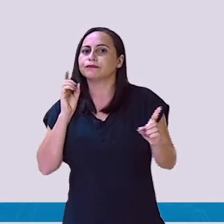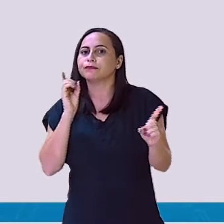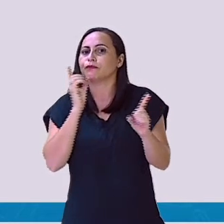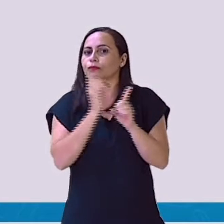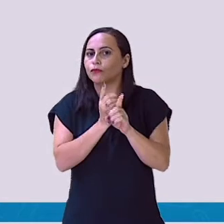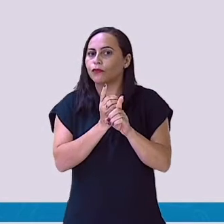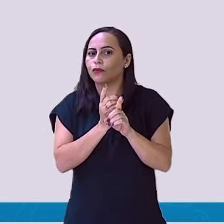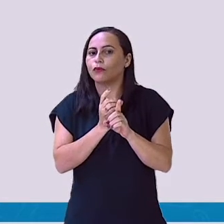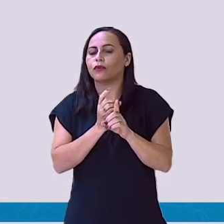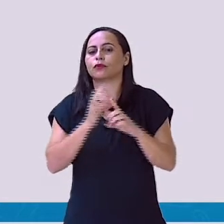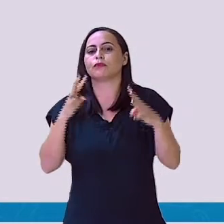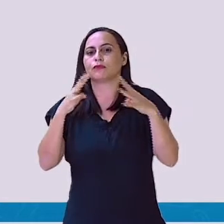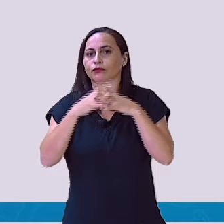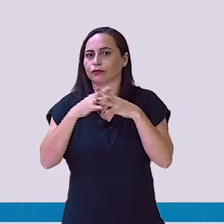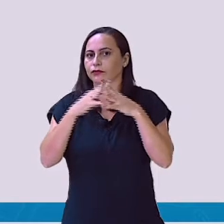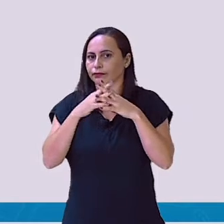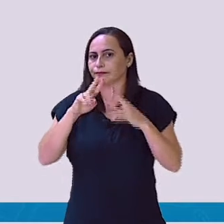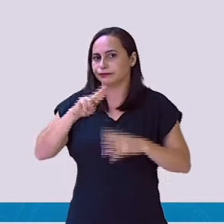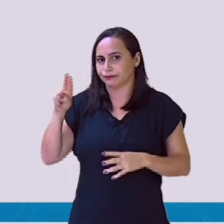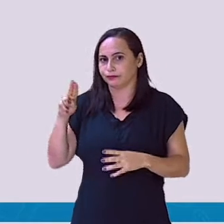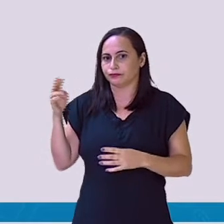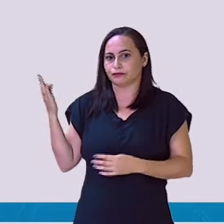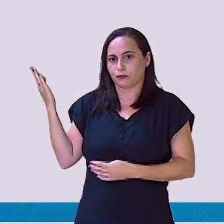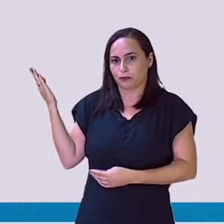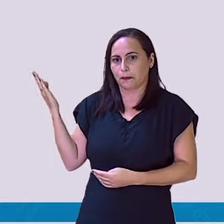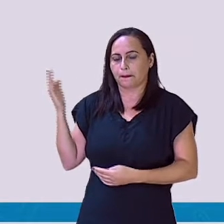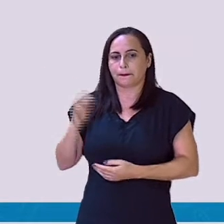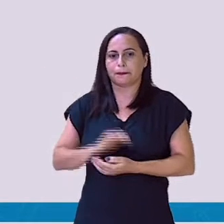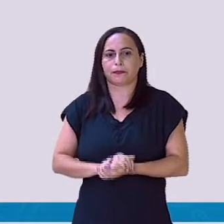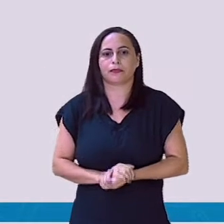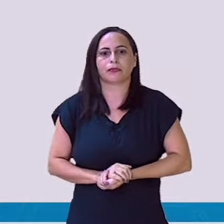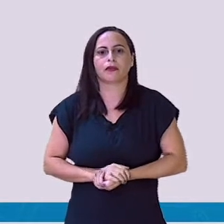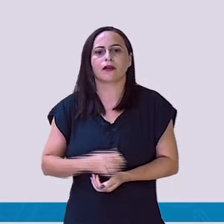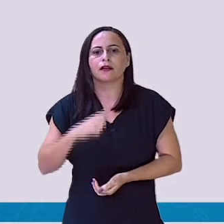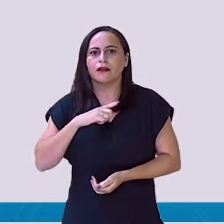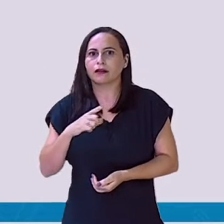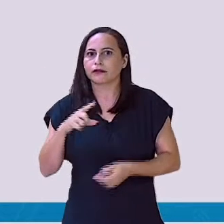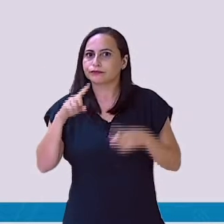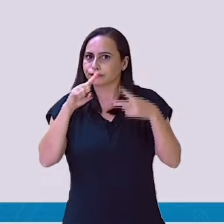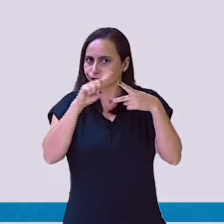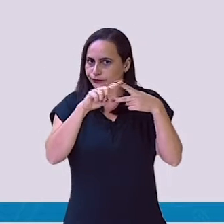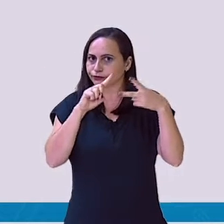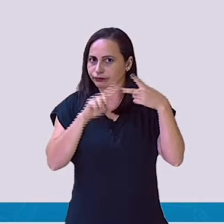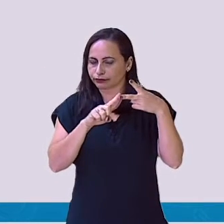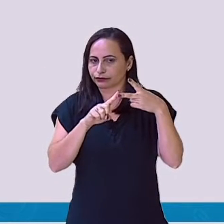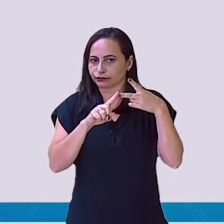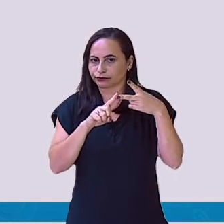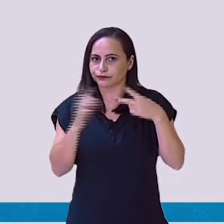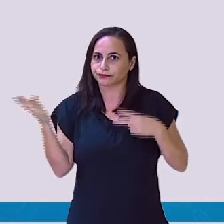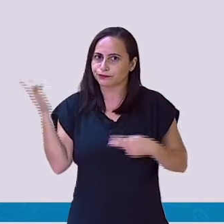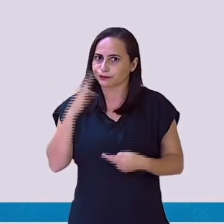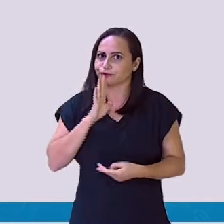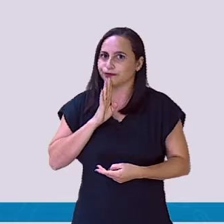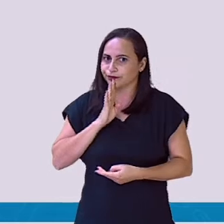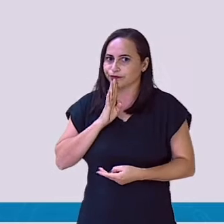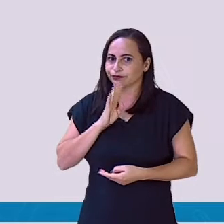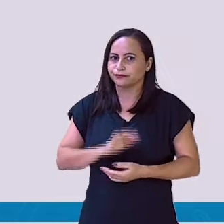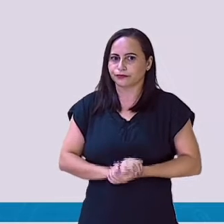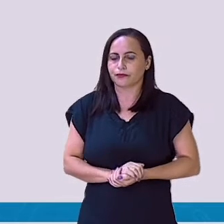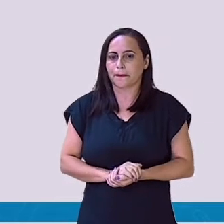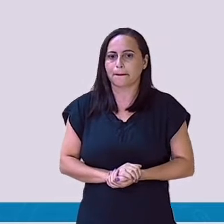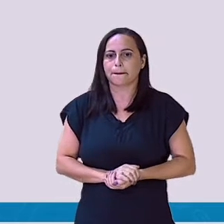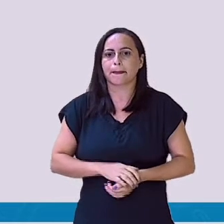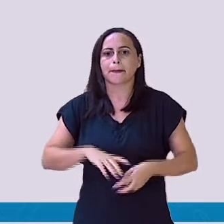consonantal. Existem 2 tipos, vamos conhecê-los. O primeiro são